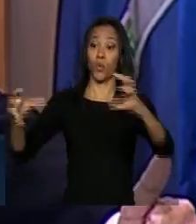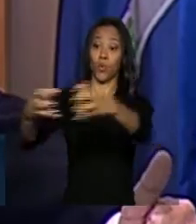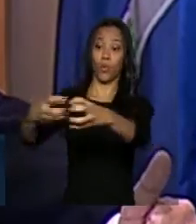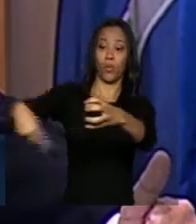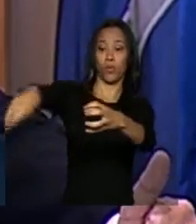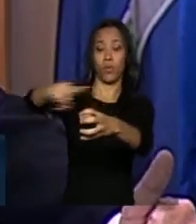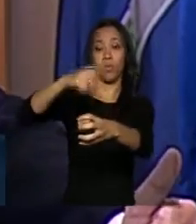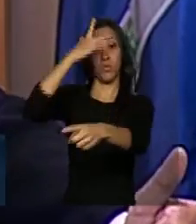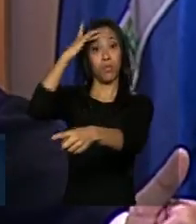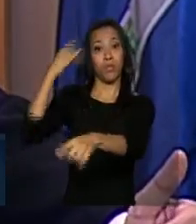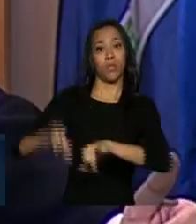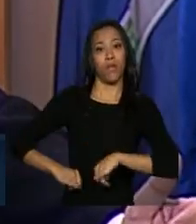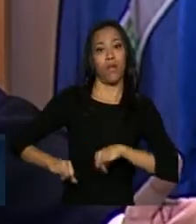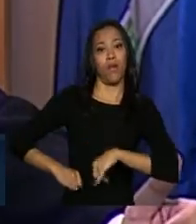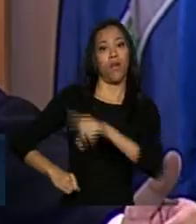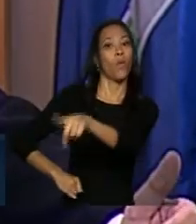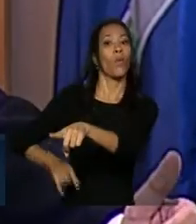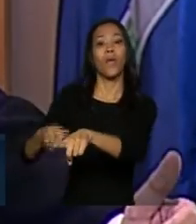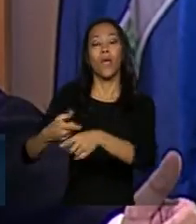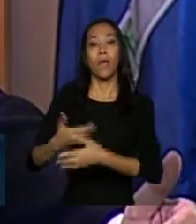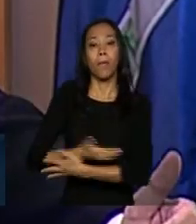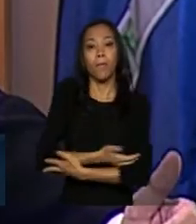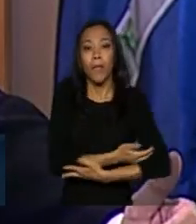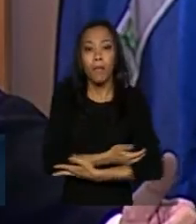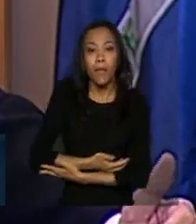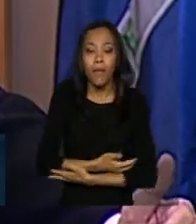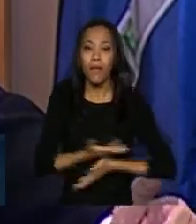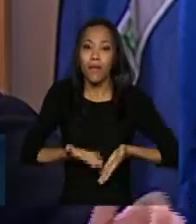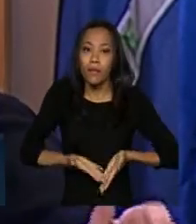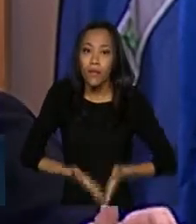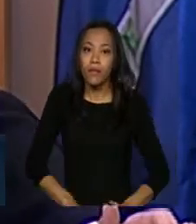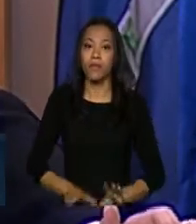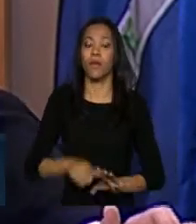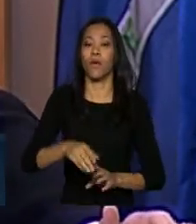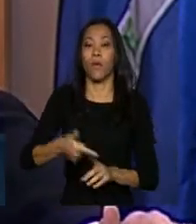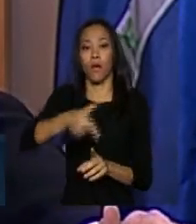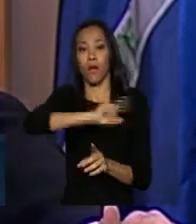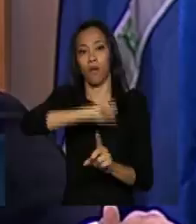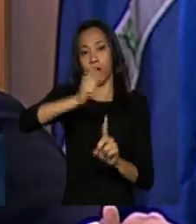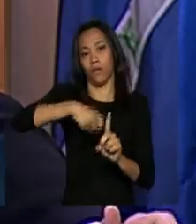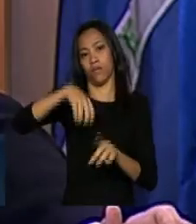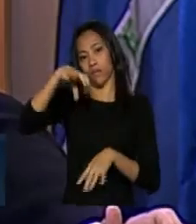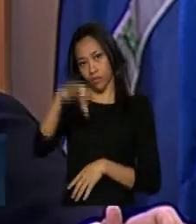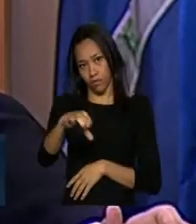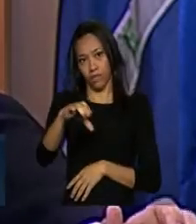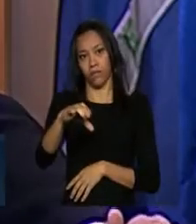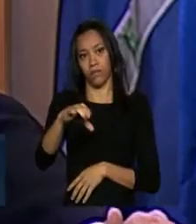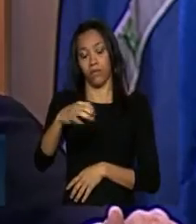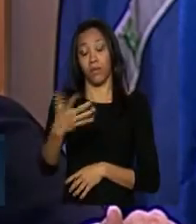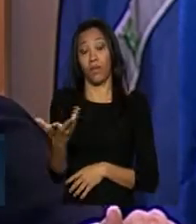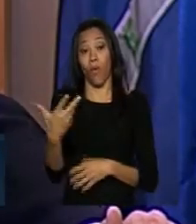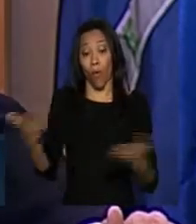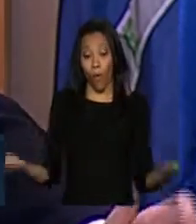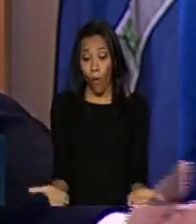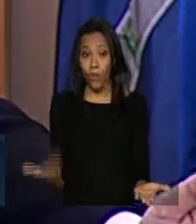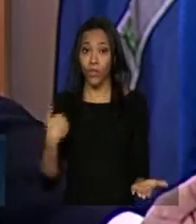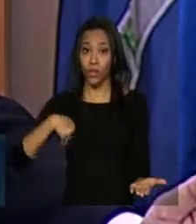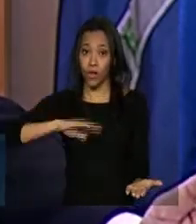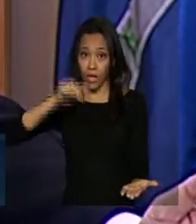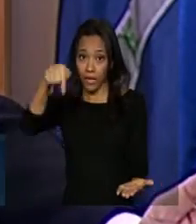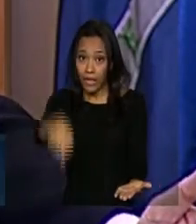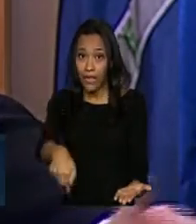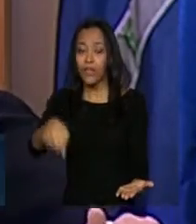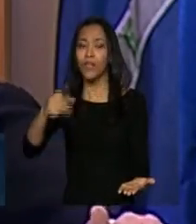da qualidade de vida dos recém-nascidos prematuros e de baixo peso. Nós estamos aqui hoje, além de celebrar o dia